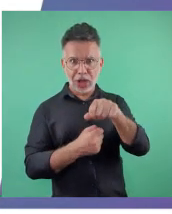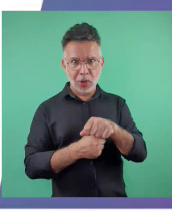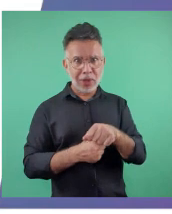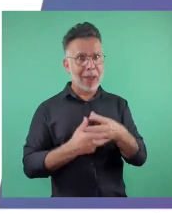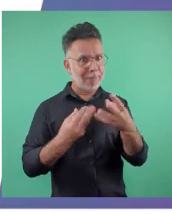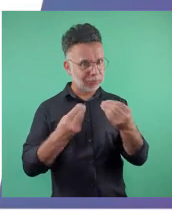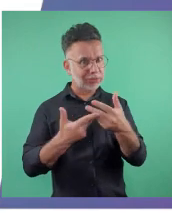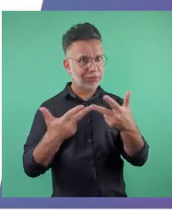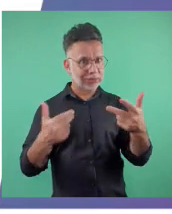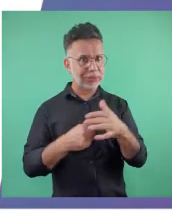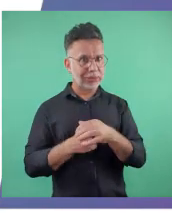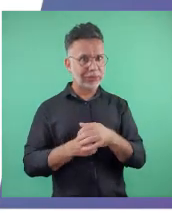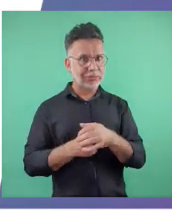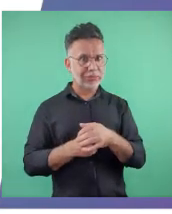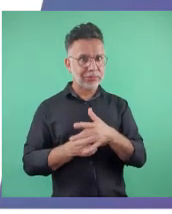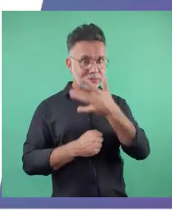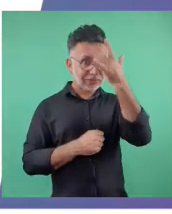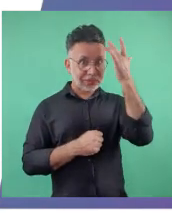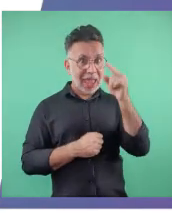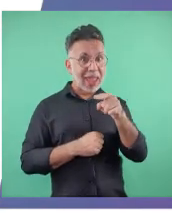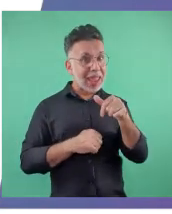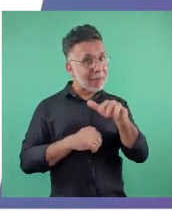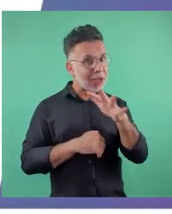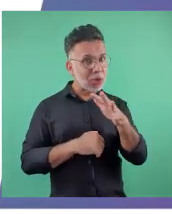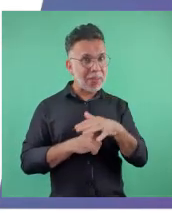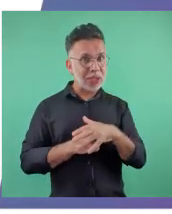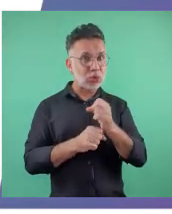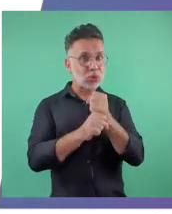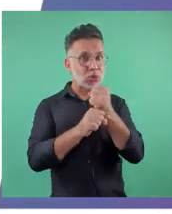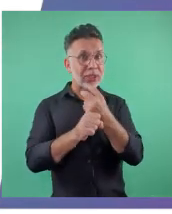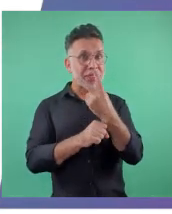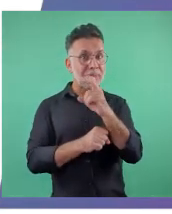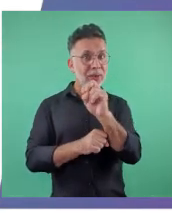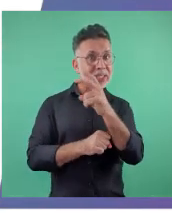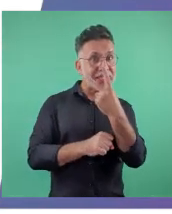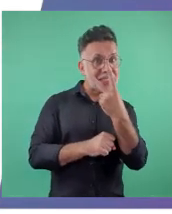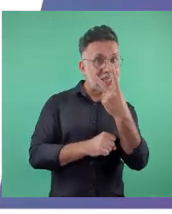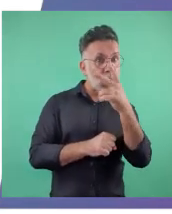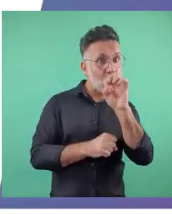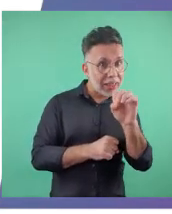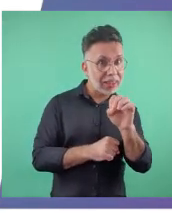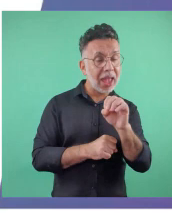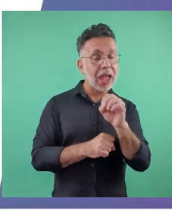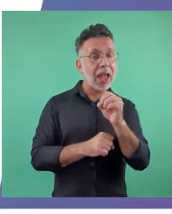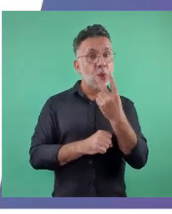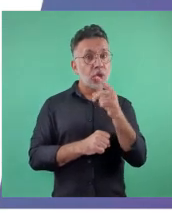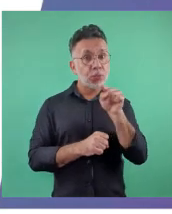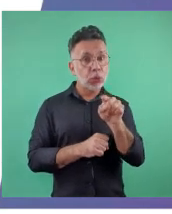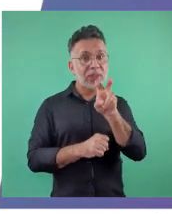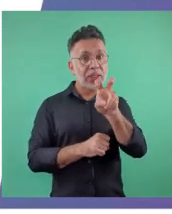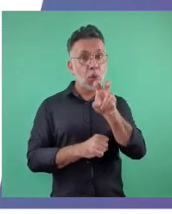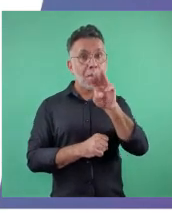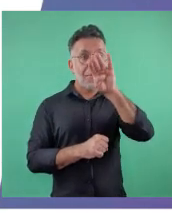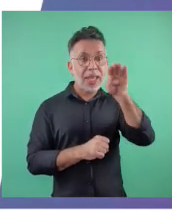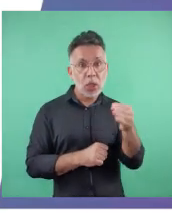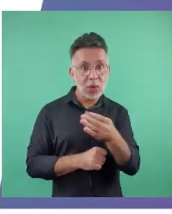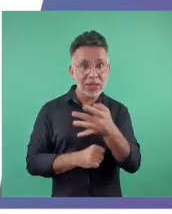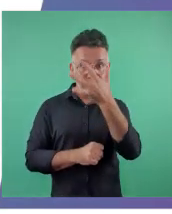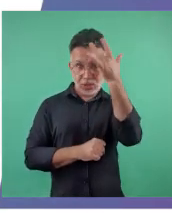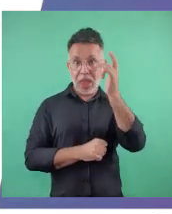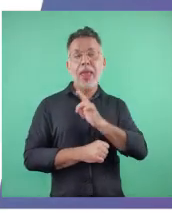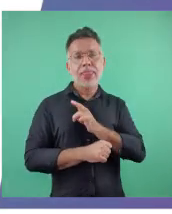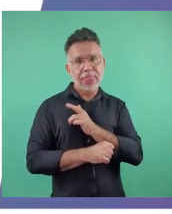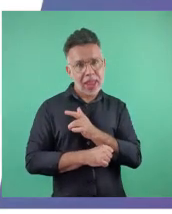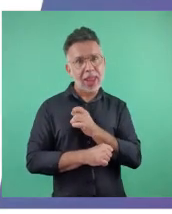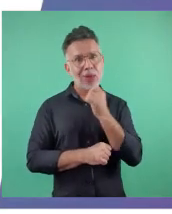que em 2050, 2,5 bilhões de pessoas terão algum tipo de perda